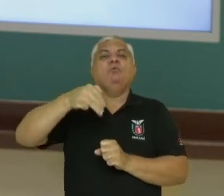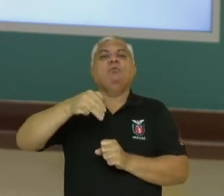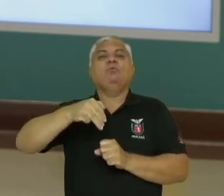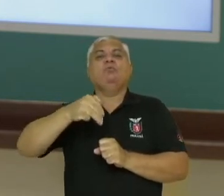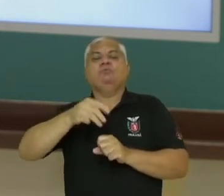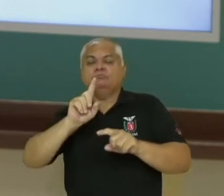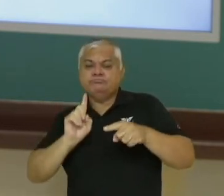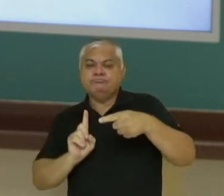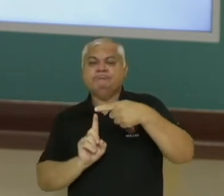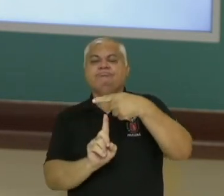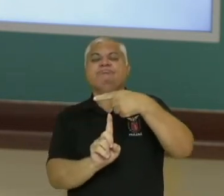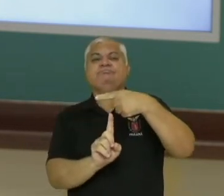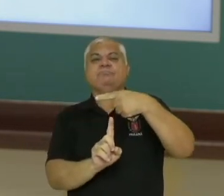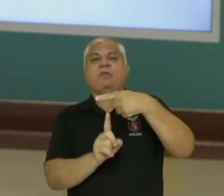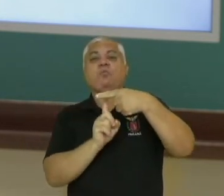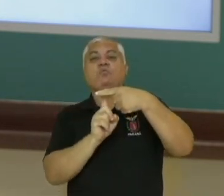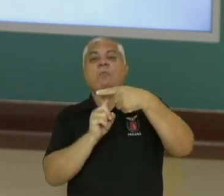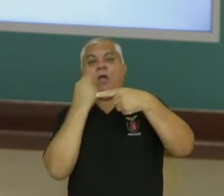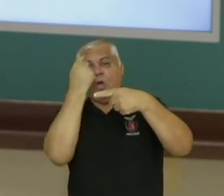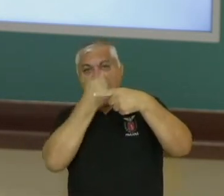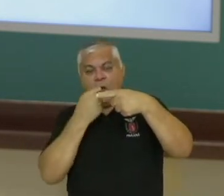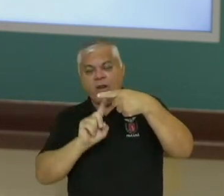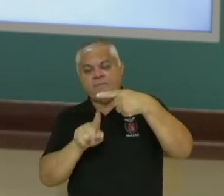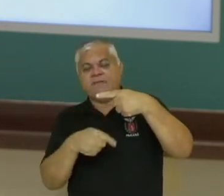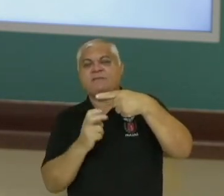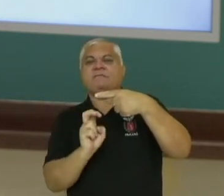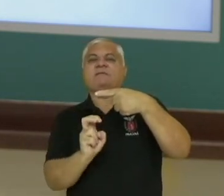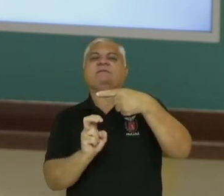converti em 1h30. Ou seja, é o famoso